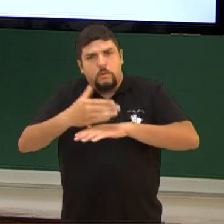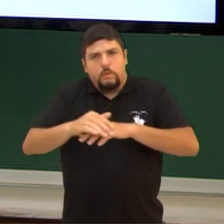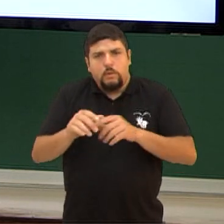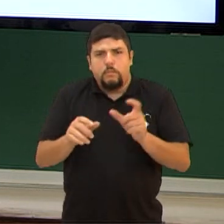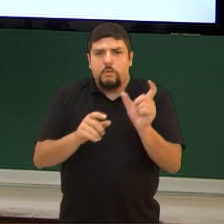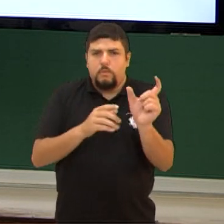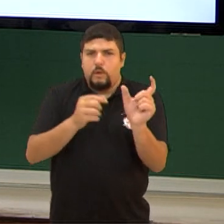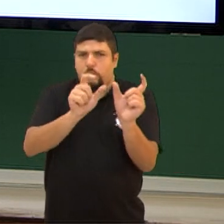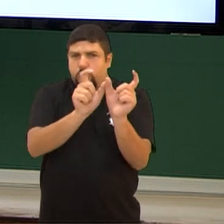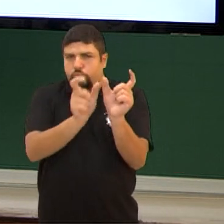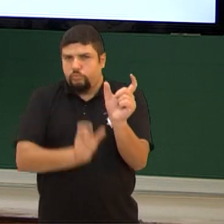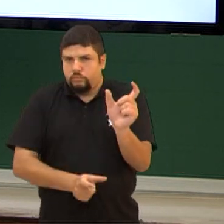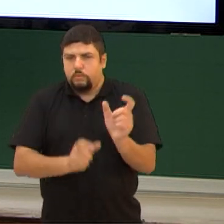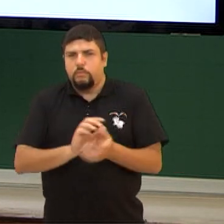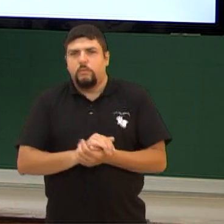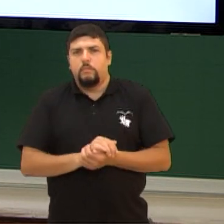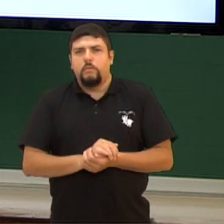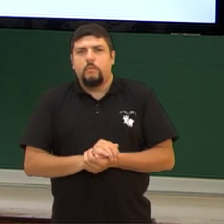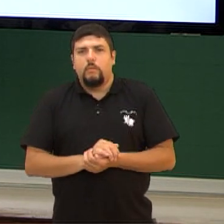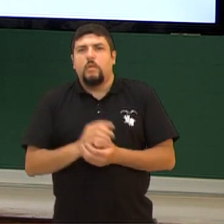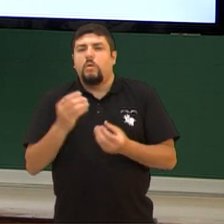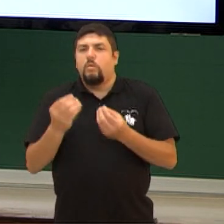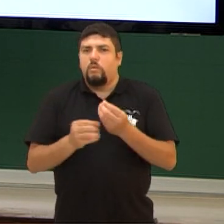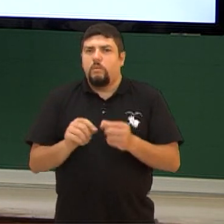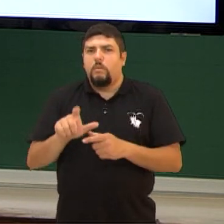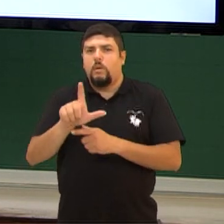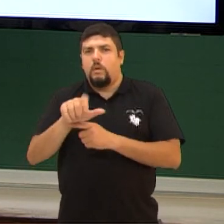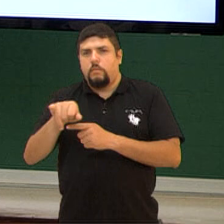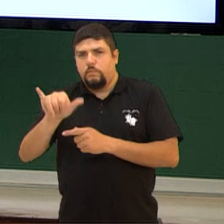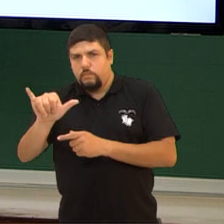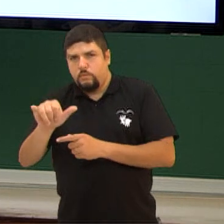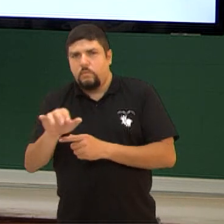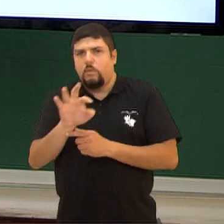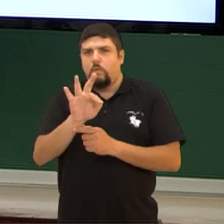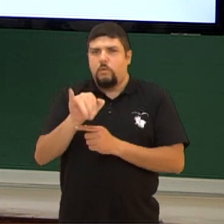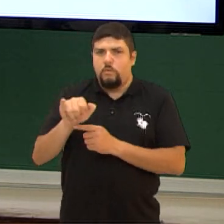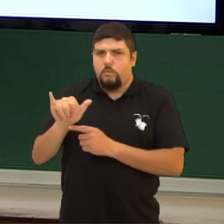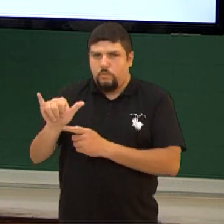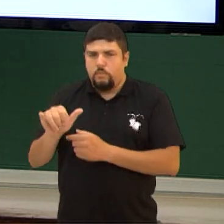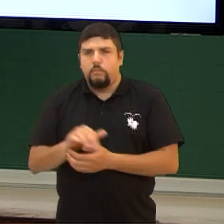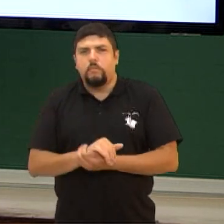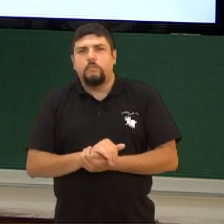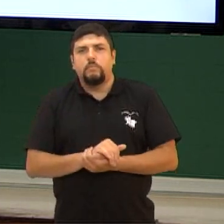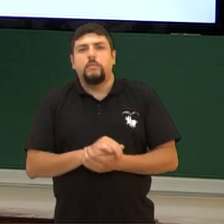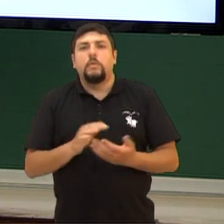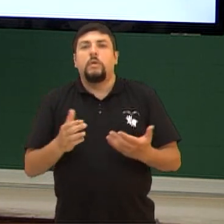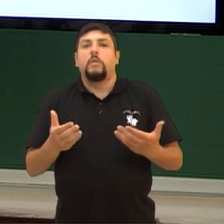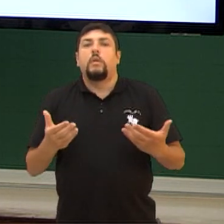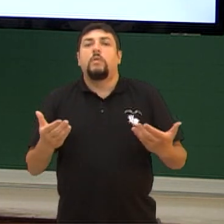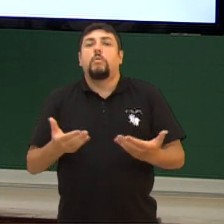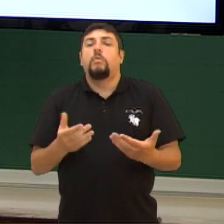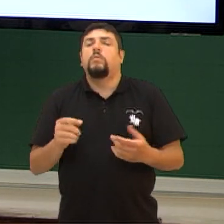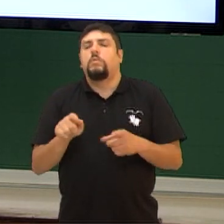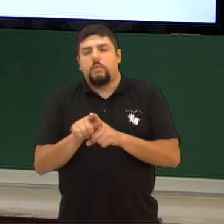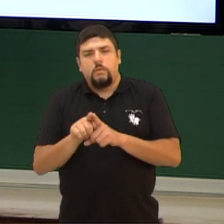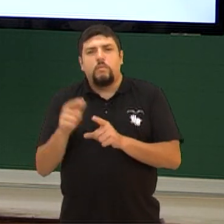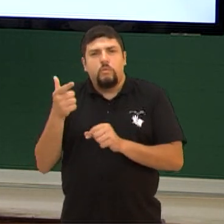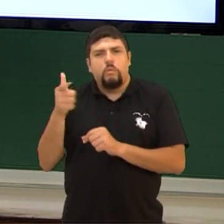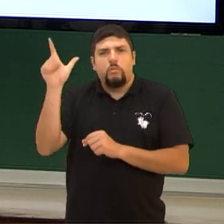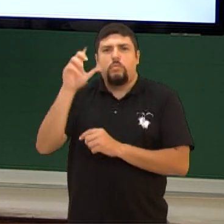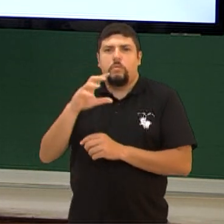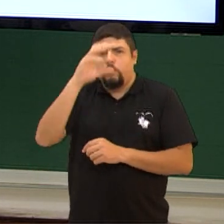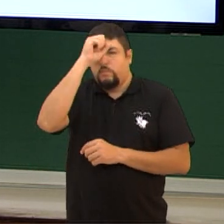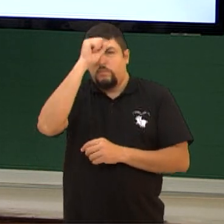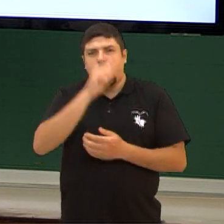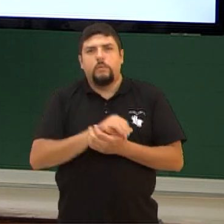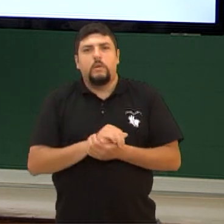última aula, a gente conversou sobre dois, o LY e o TY, né? E hoje vão aparecer outros. E vamos